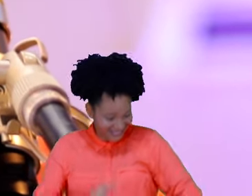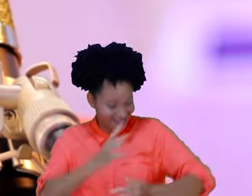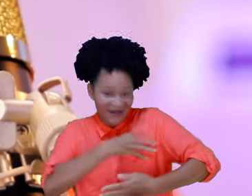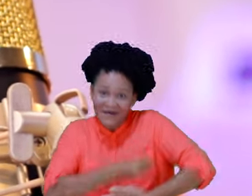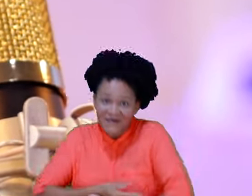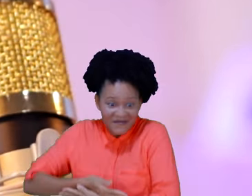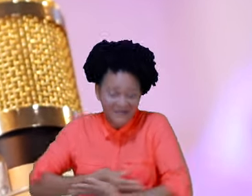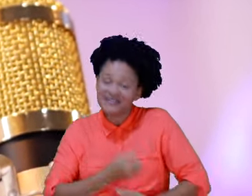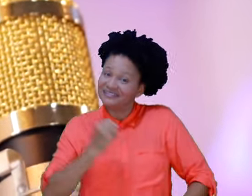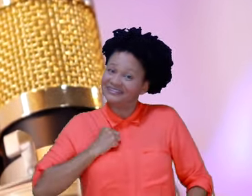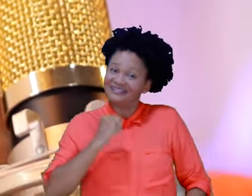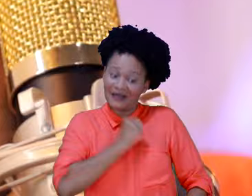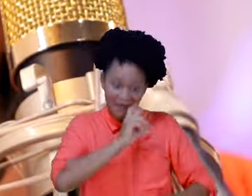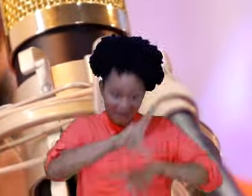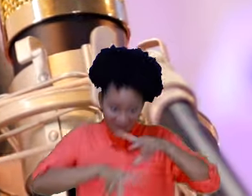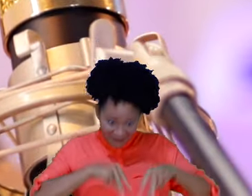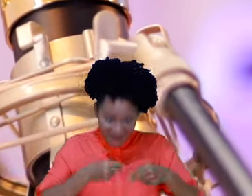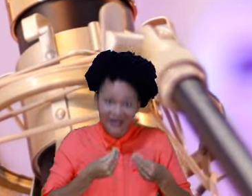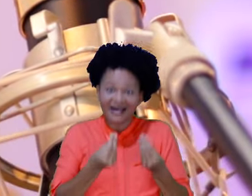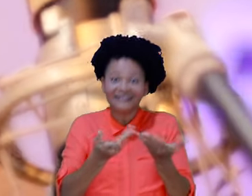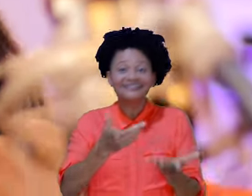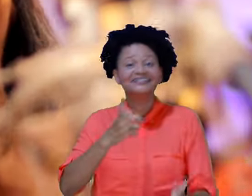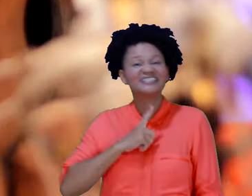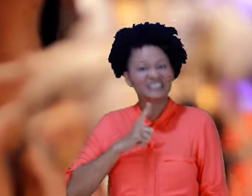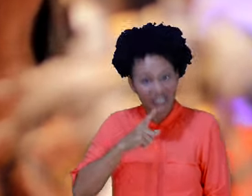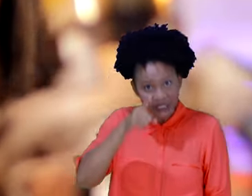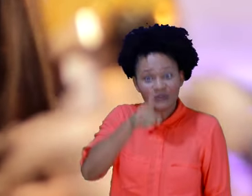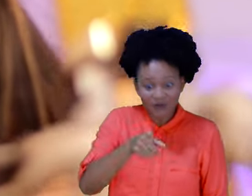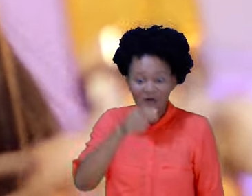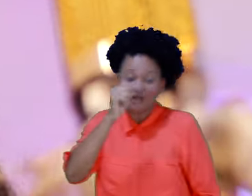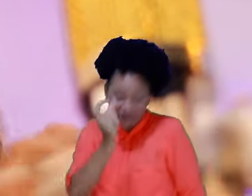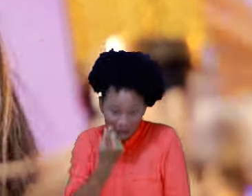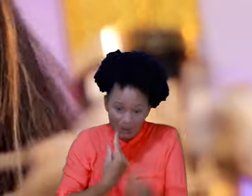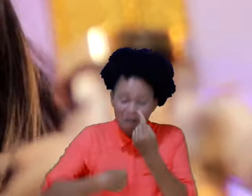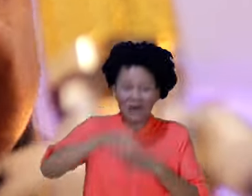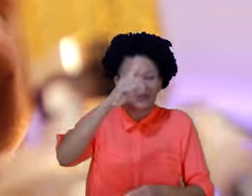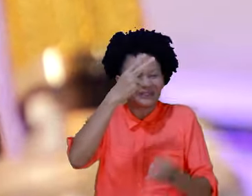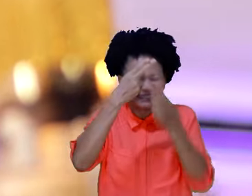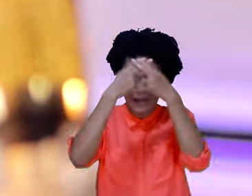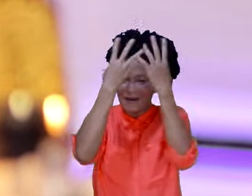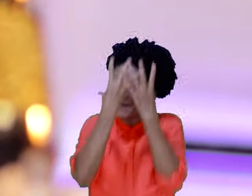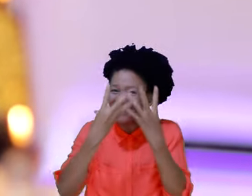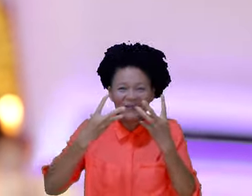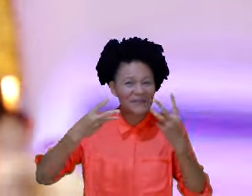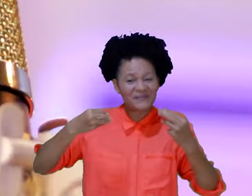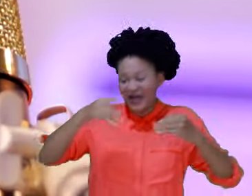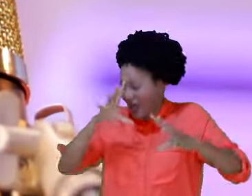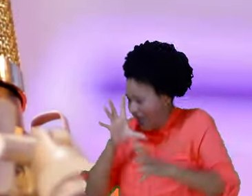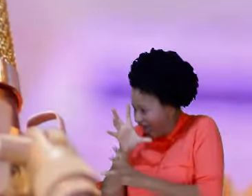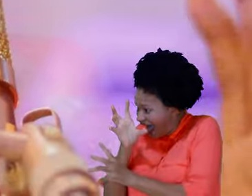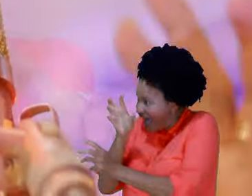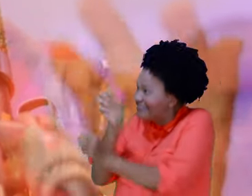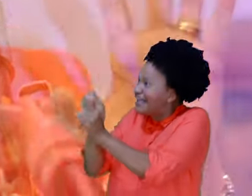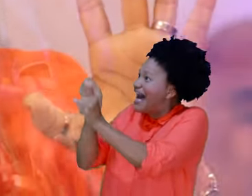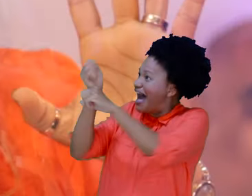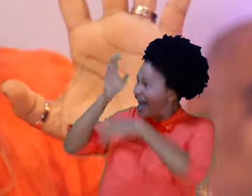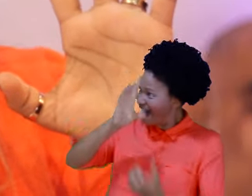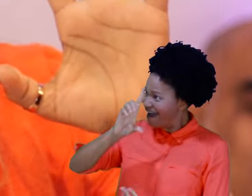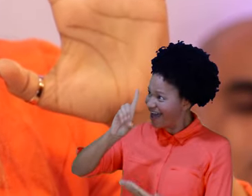carregar. Tu vais superar tudo que viveu em Deus.